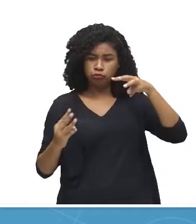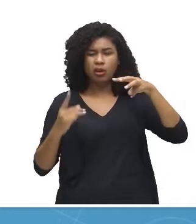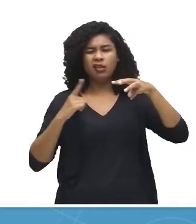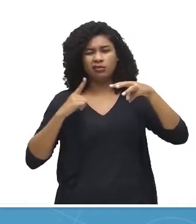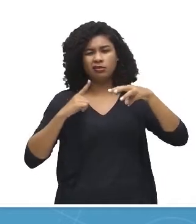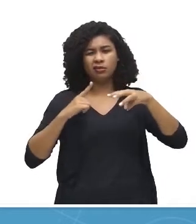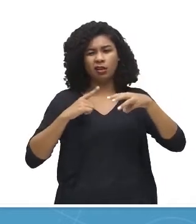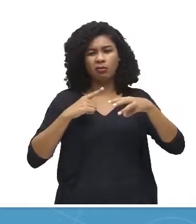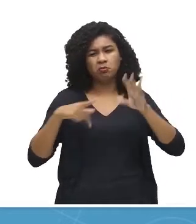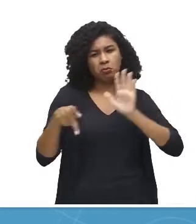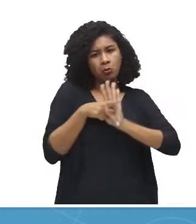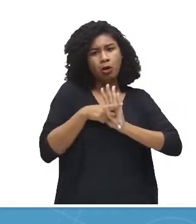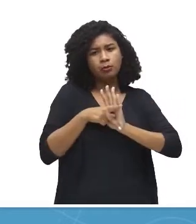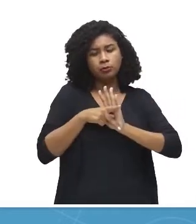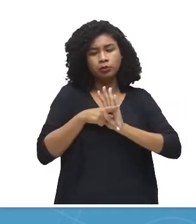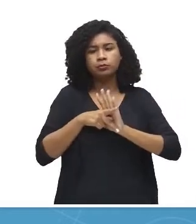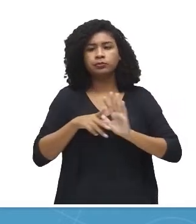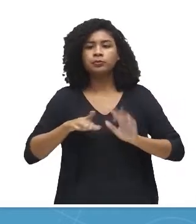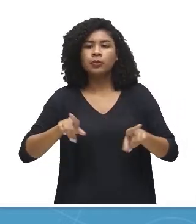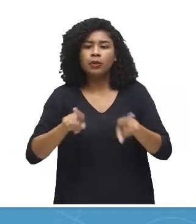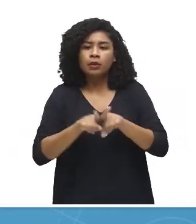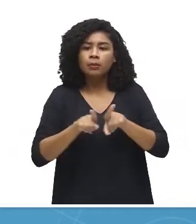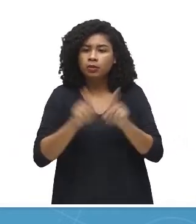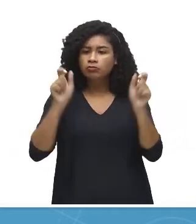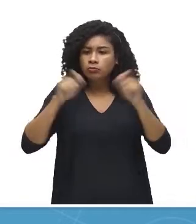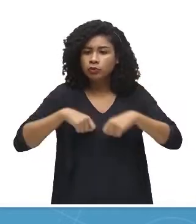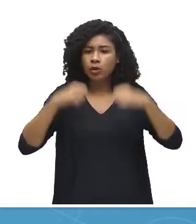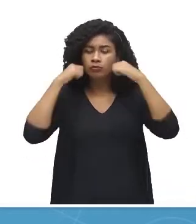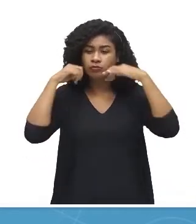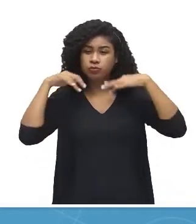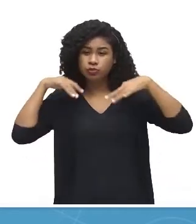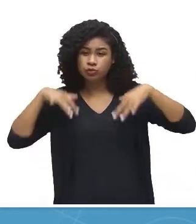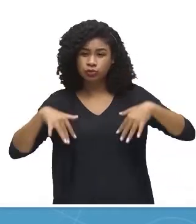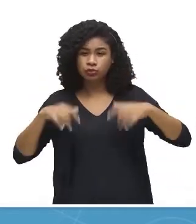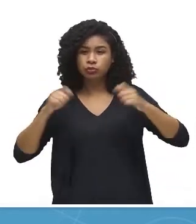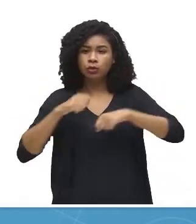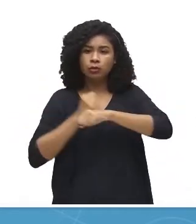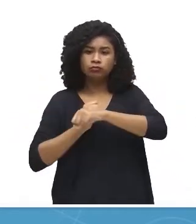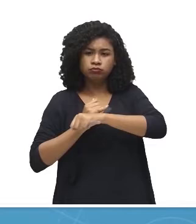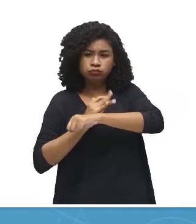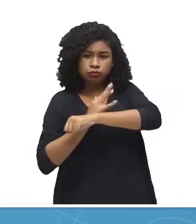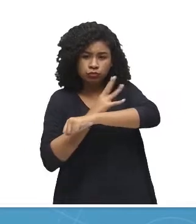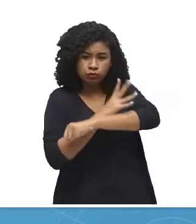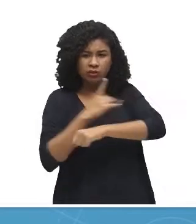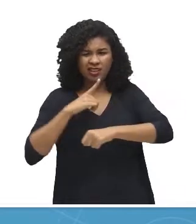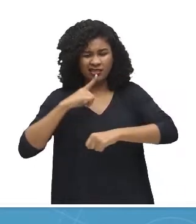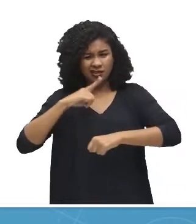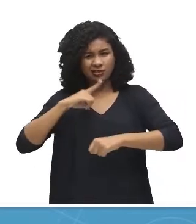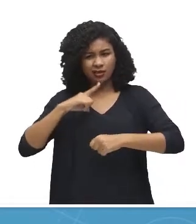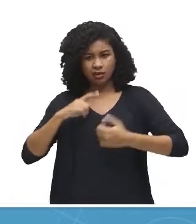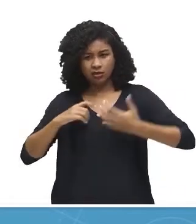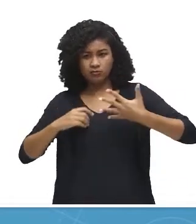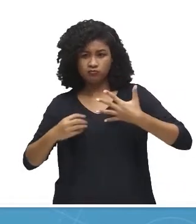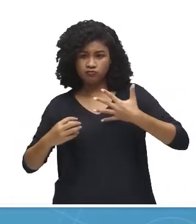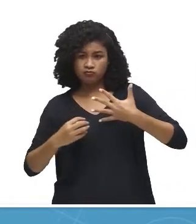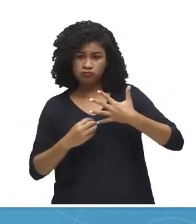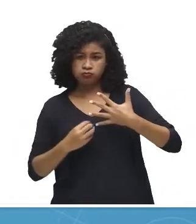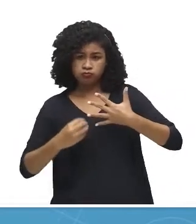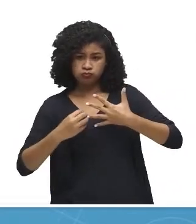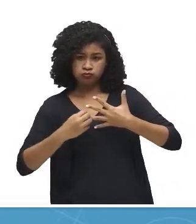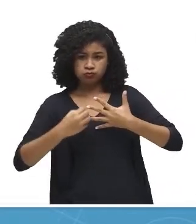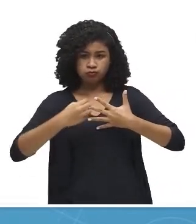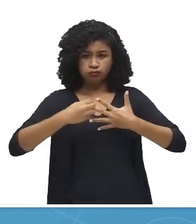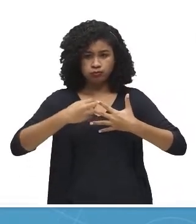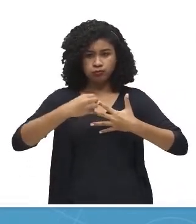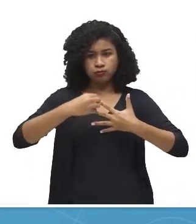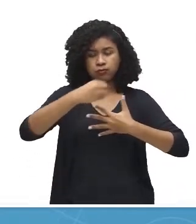disso, ele também vai apresentar uma função secretora, em que ele produz ali, dá origem às glândulas, né? Que vão produzir hormônios,